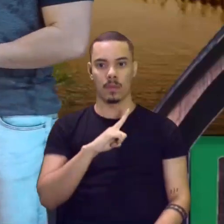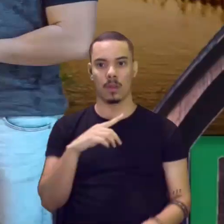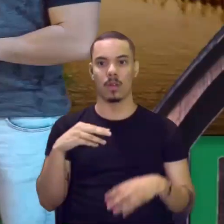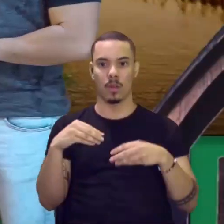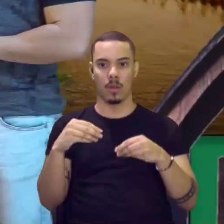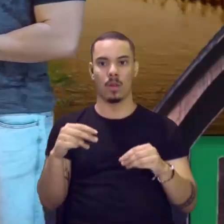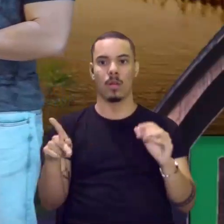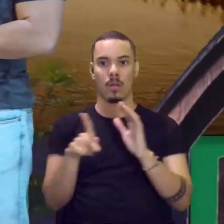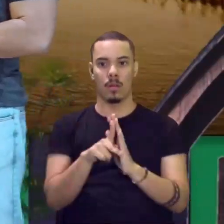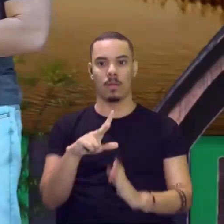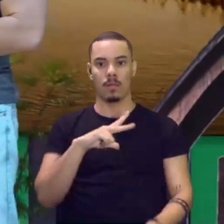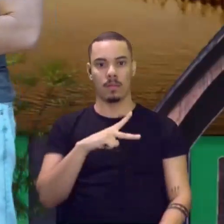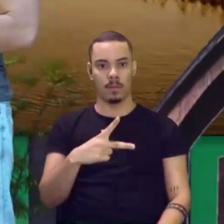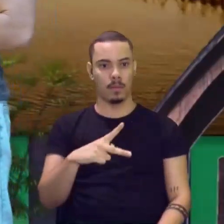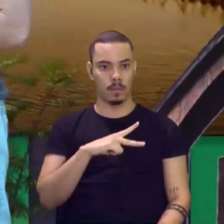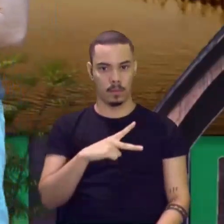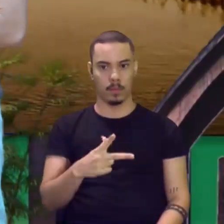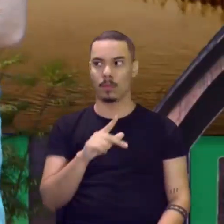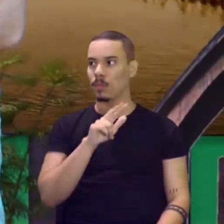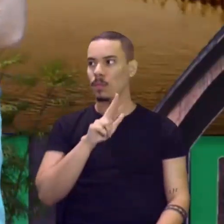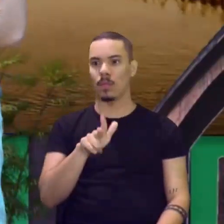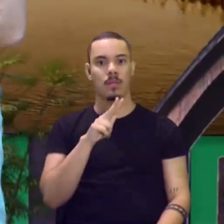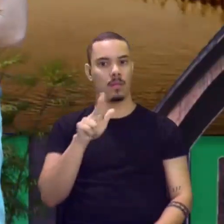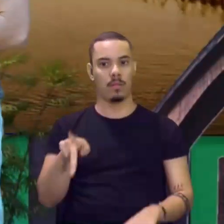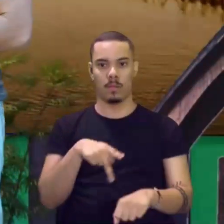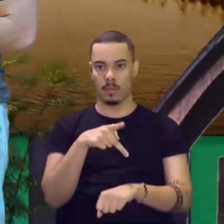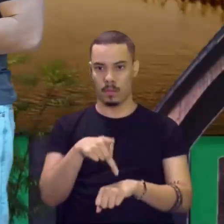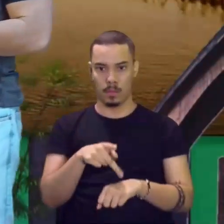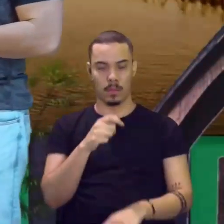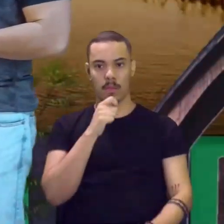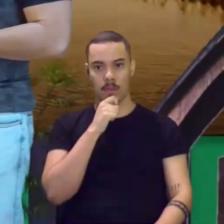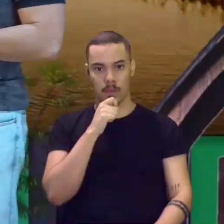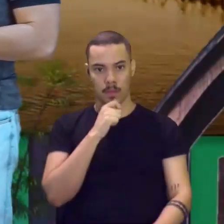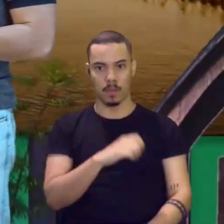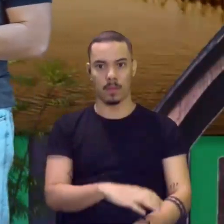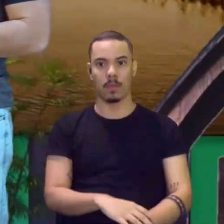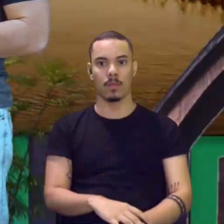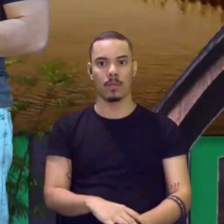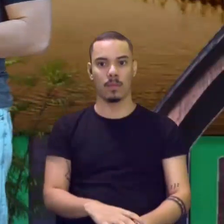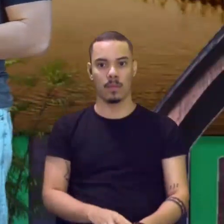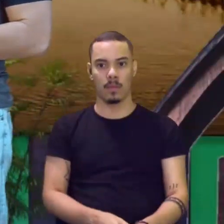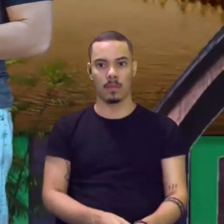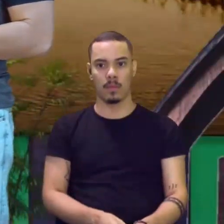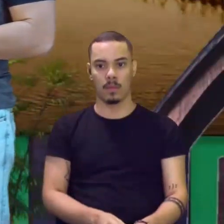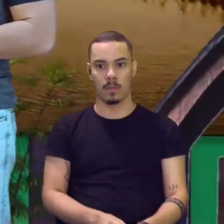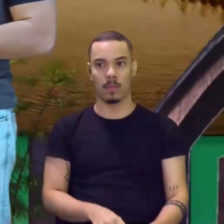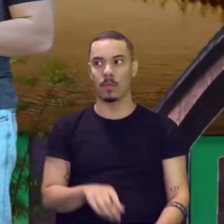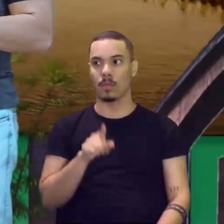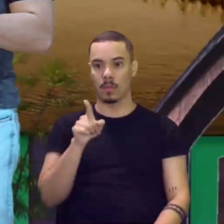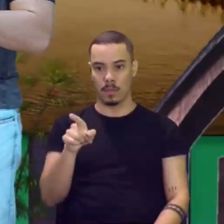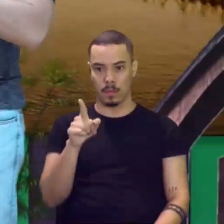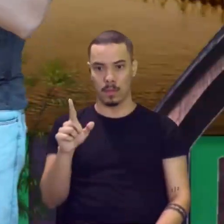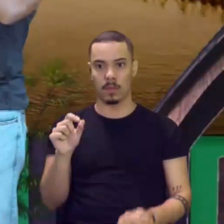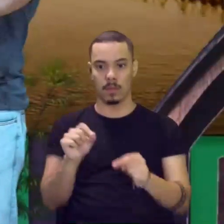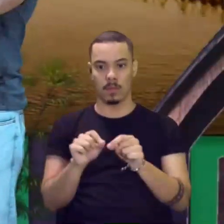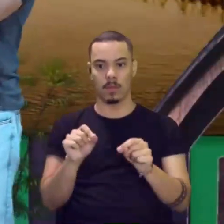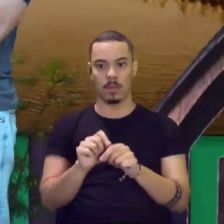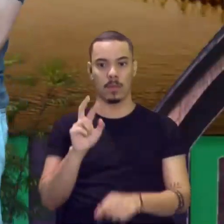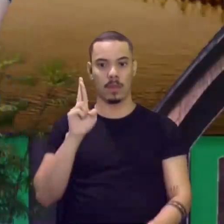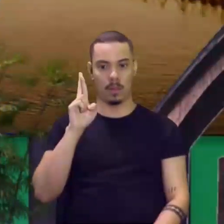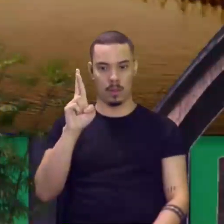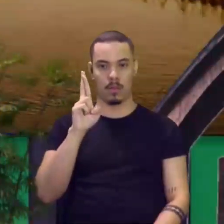colônia portuguesa. Nós não éramos um país ainda. Muito bem. Nós éramos uma colônia. E essa atividade que foi responsável